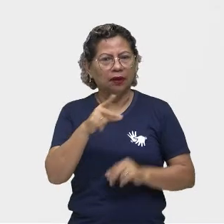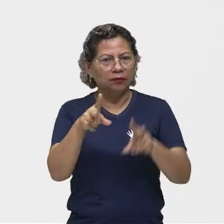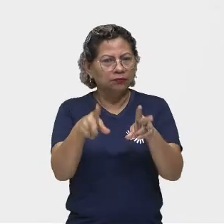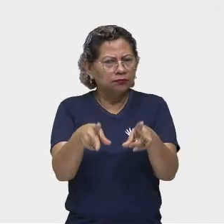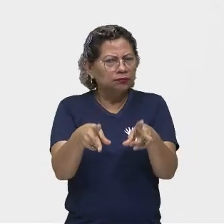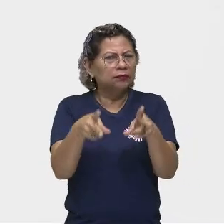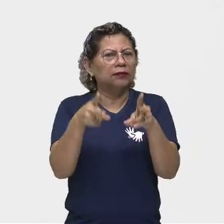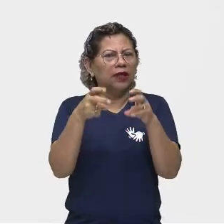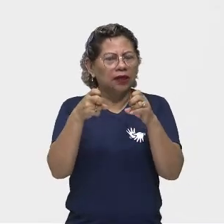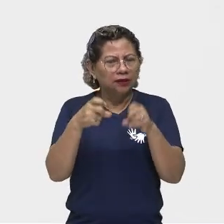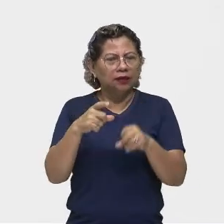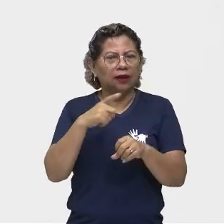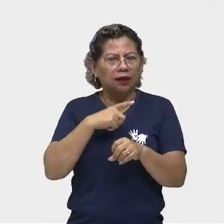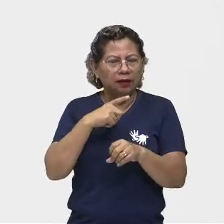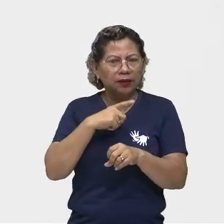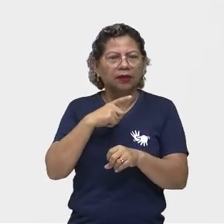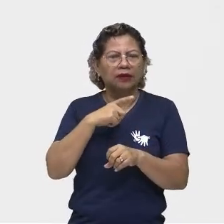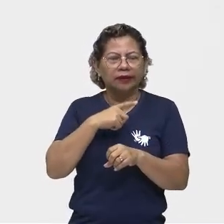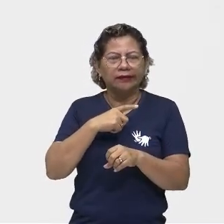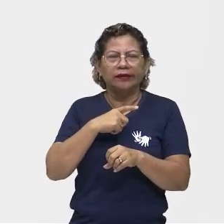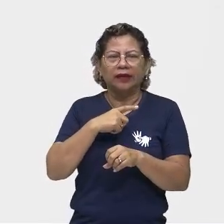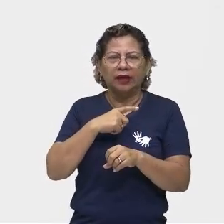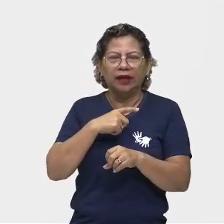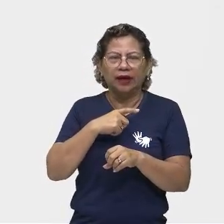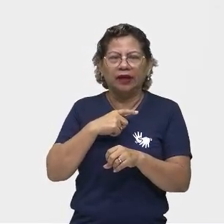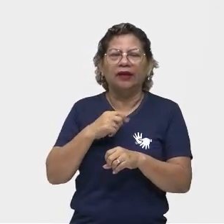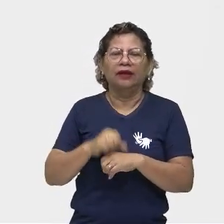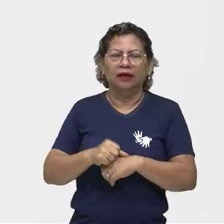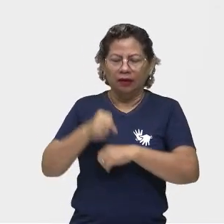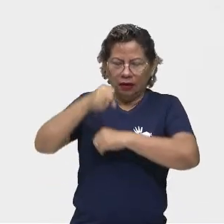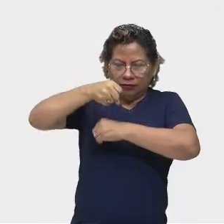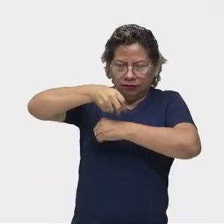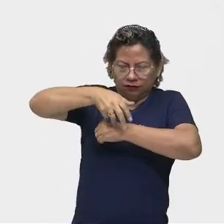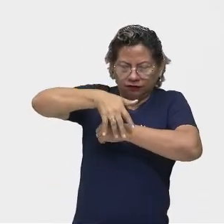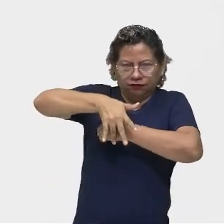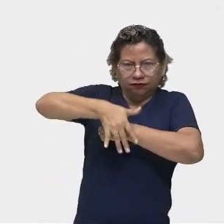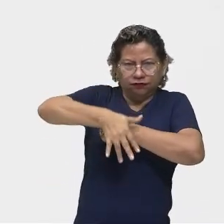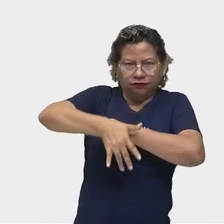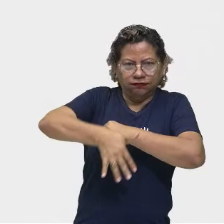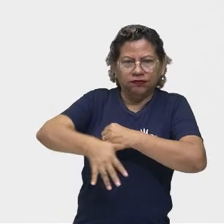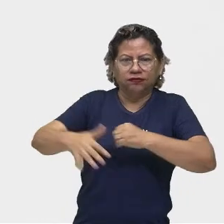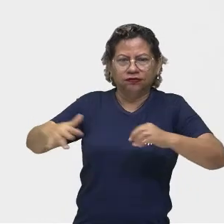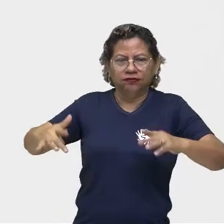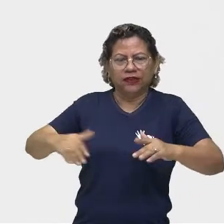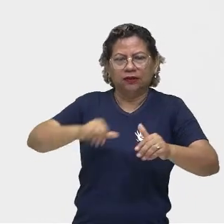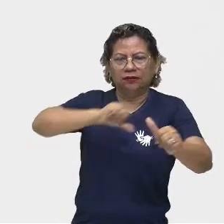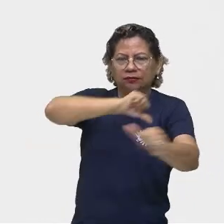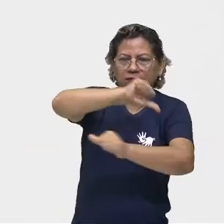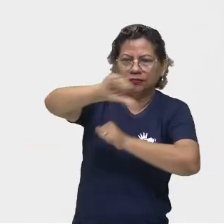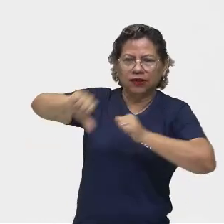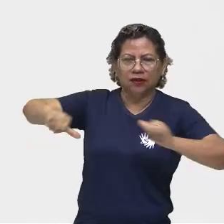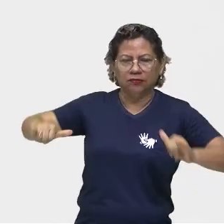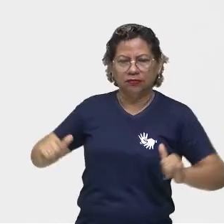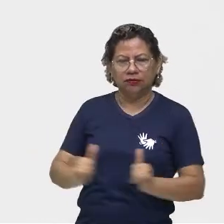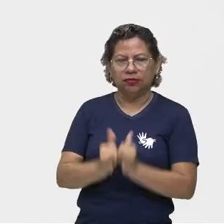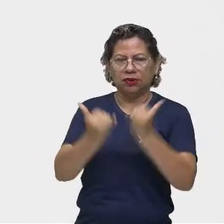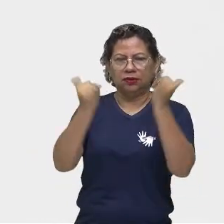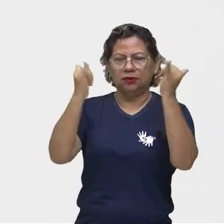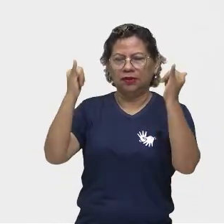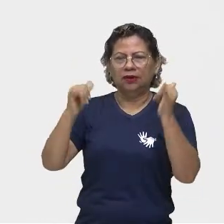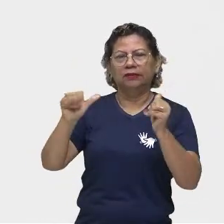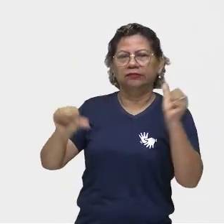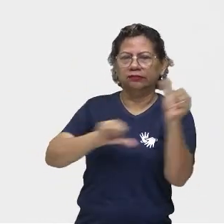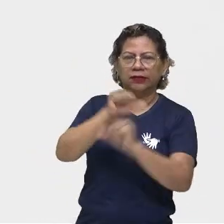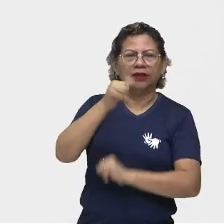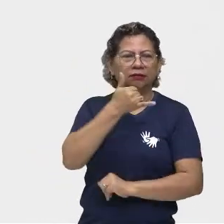ó, ela vai também movimentar ali os geradores para fazer a transformação de energia em